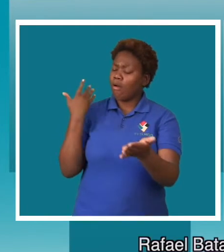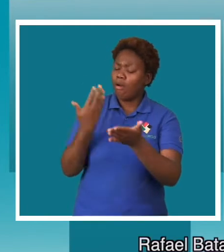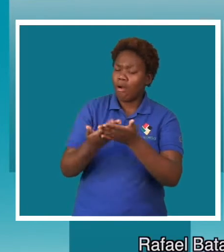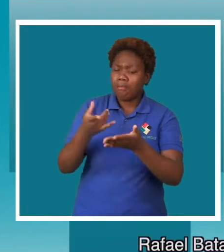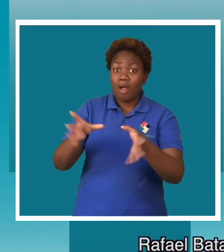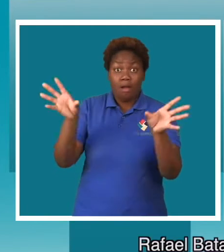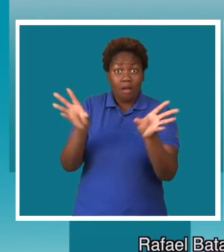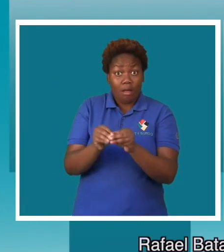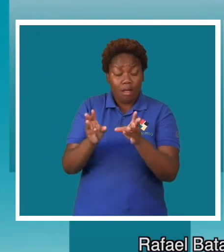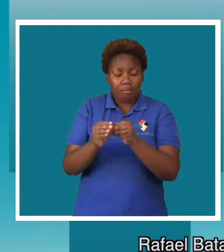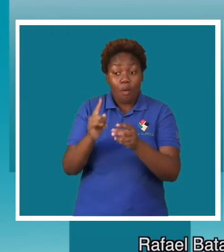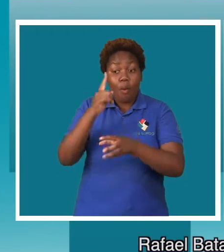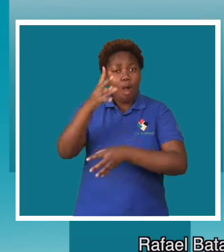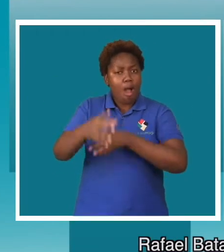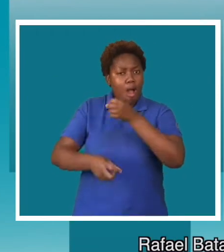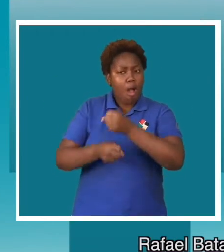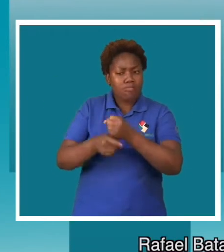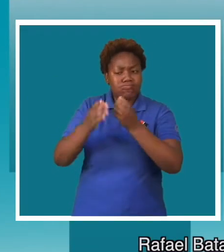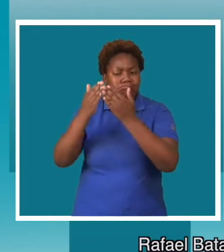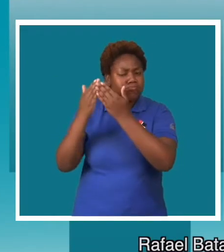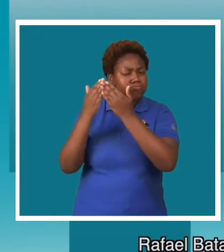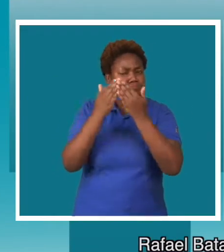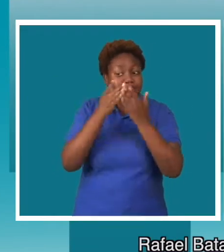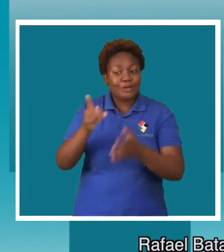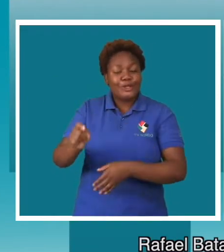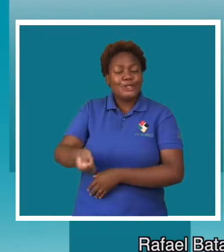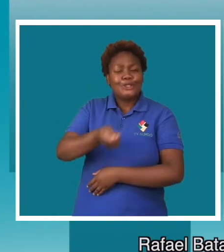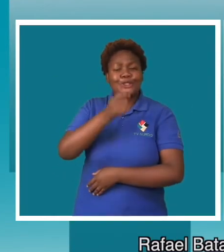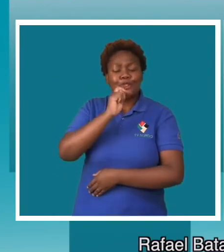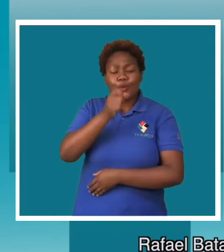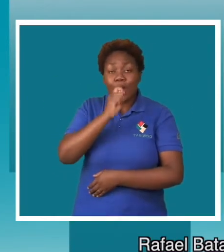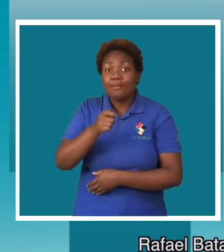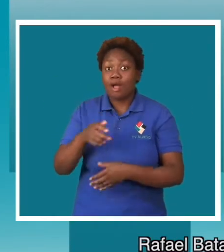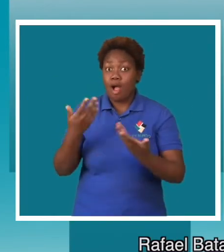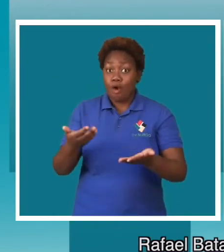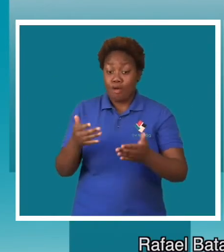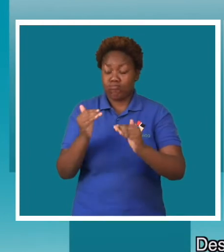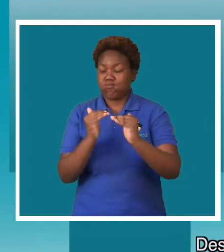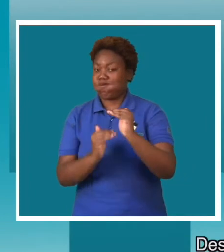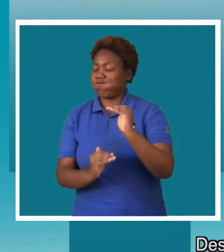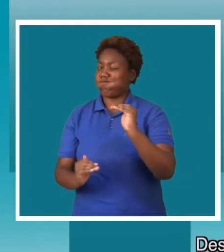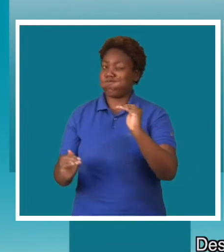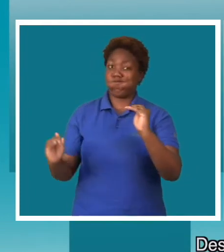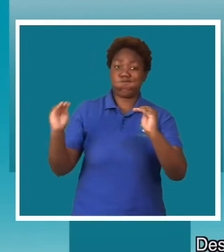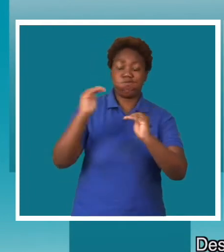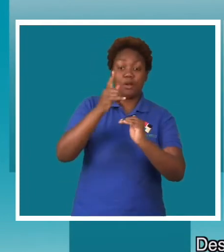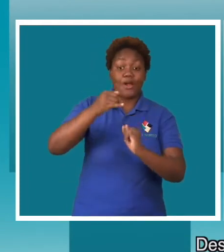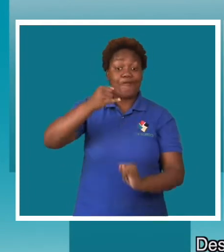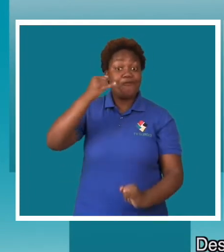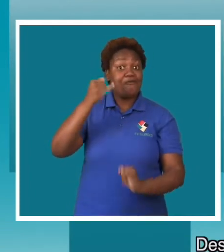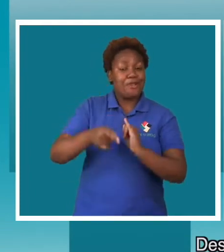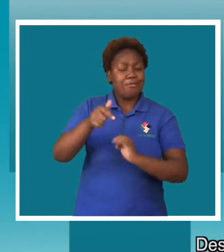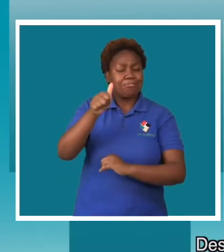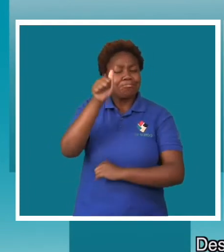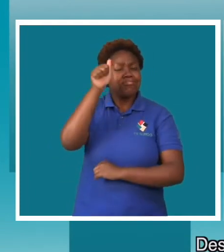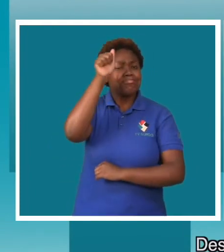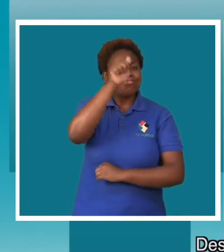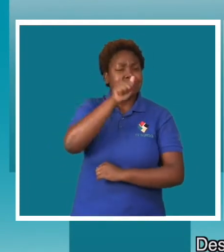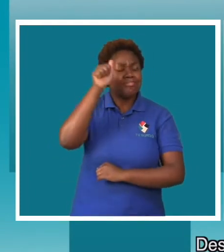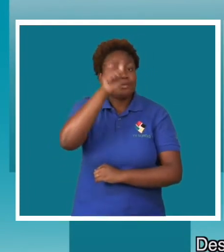Rafael Bata é o primeiro estudante cego da Escola Superior de Jornalismo. Desde o primeiro ano até defender a